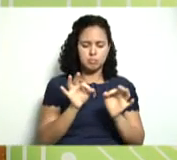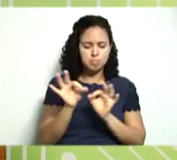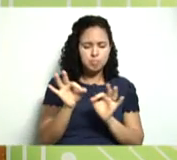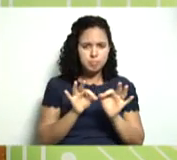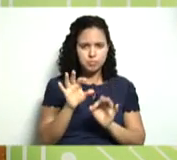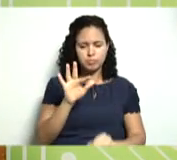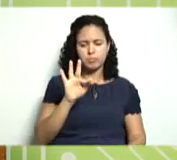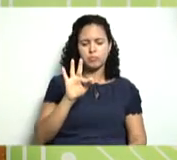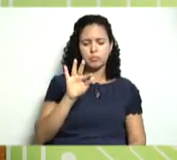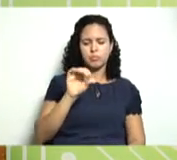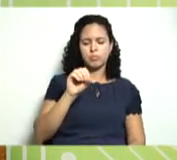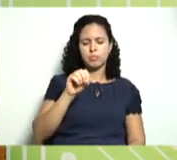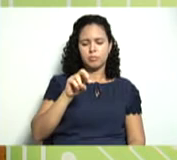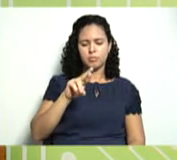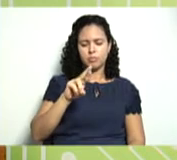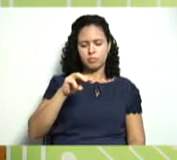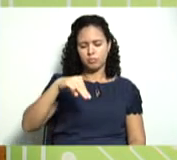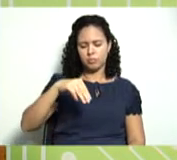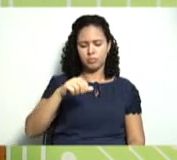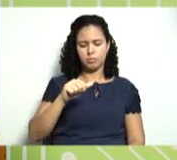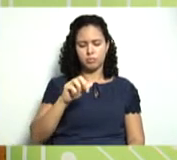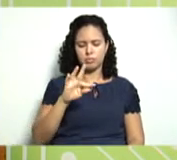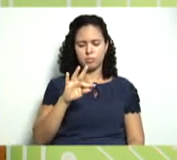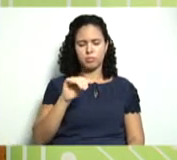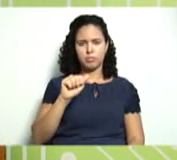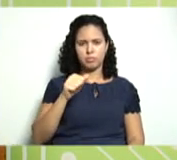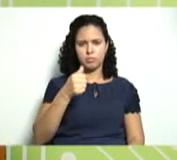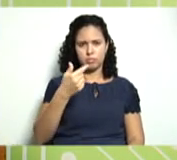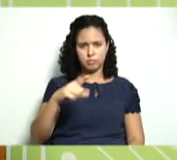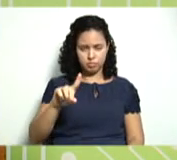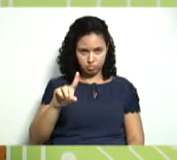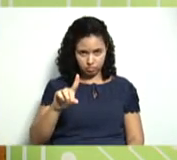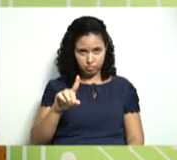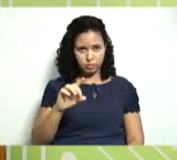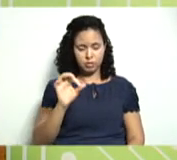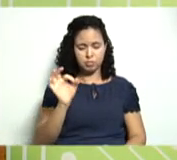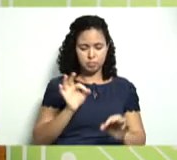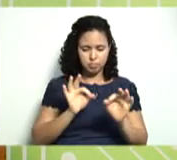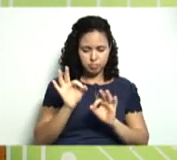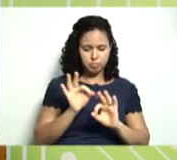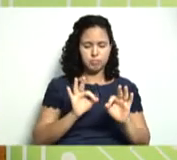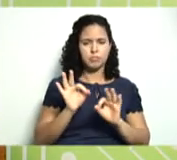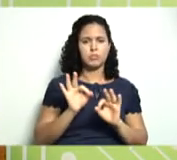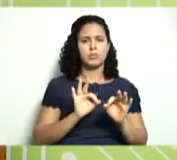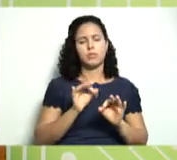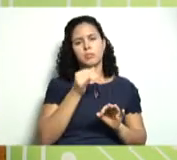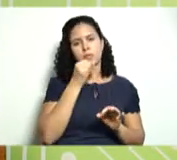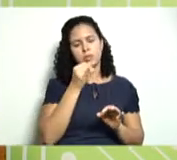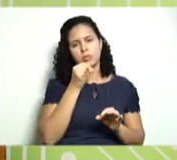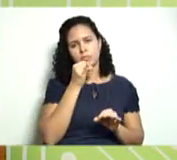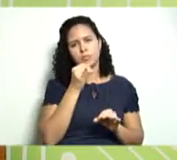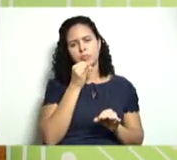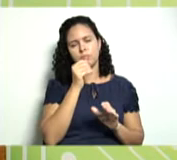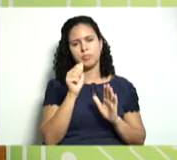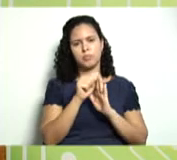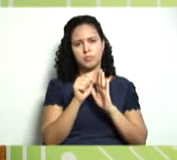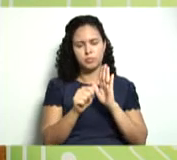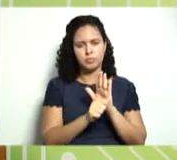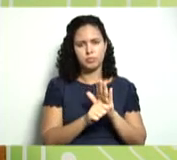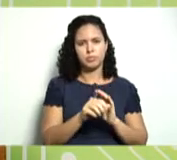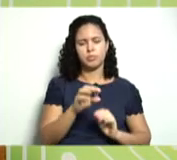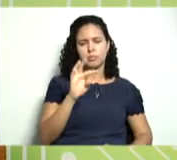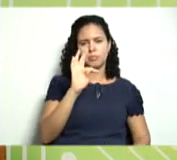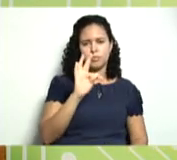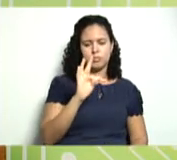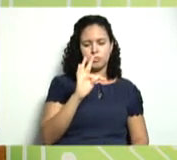primeiro dependendo do trabalho que você fofo formatar se for um artigo se for um tcc